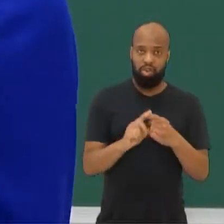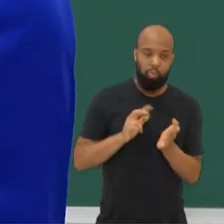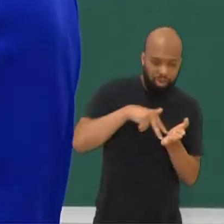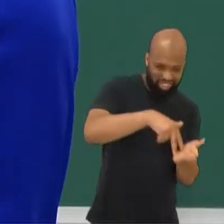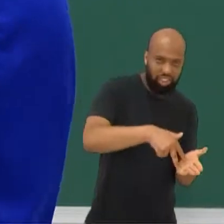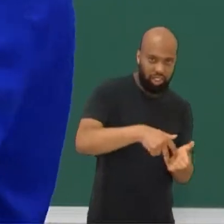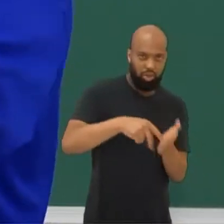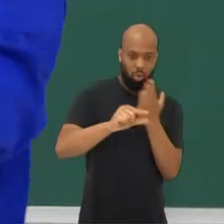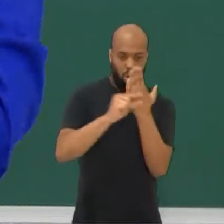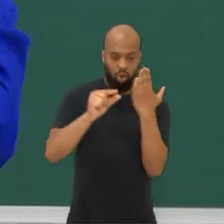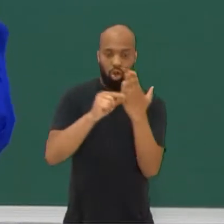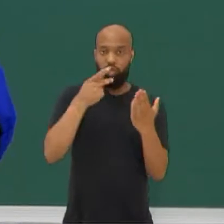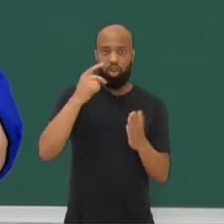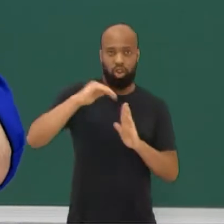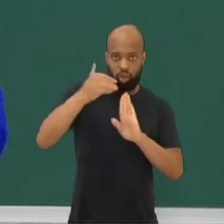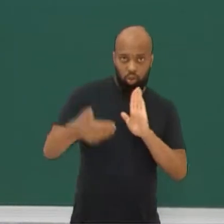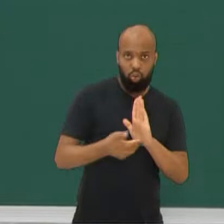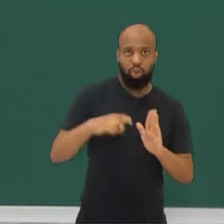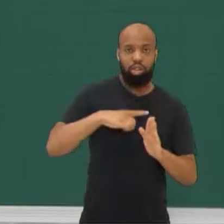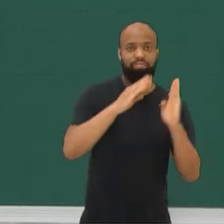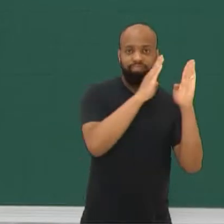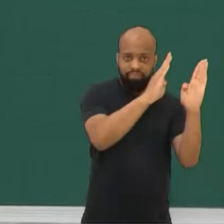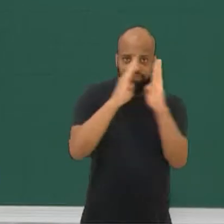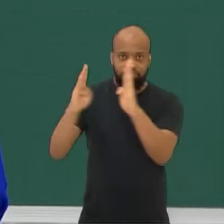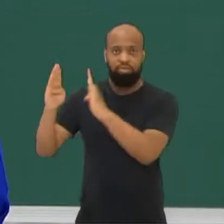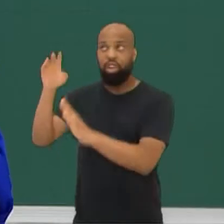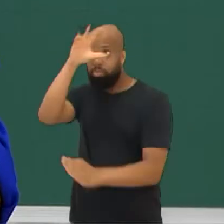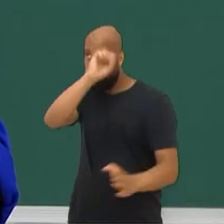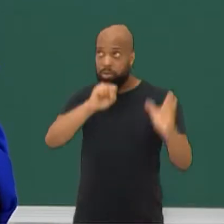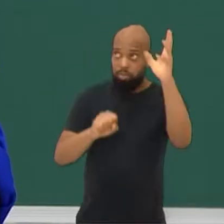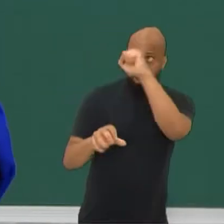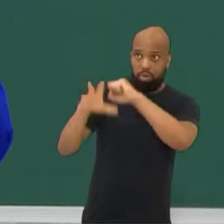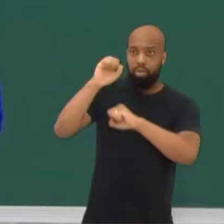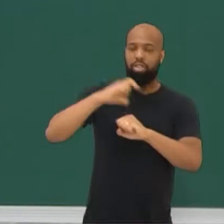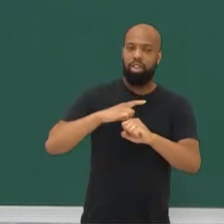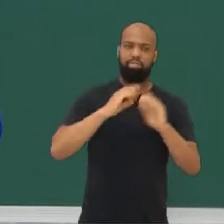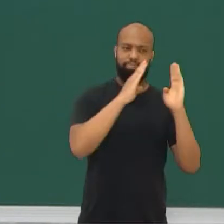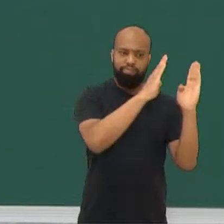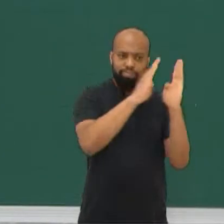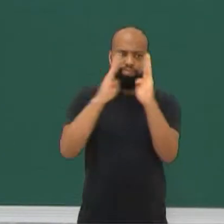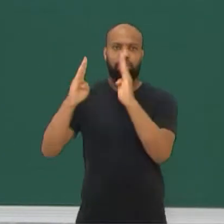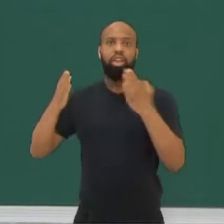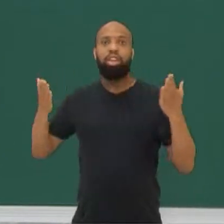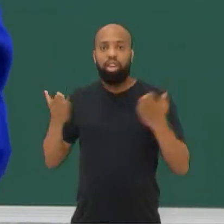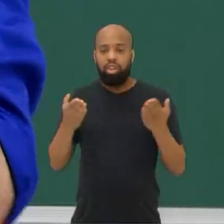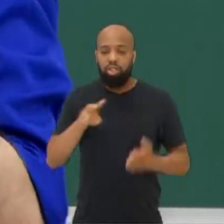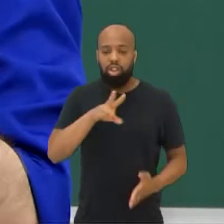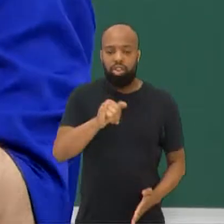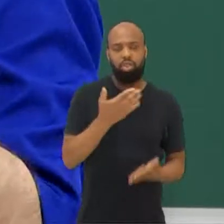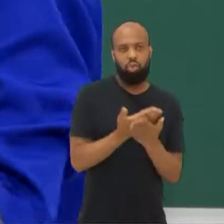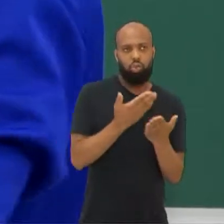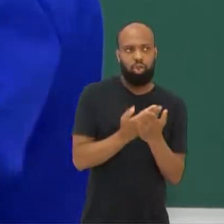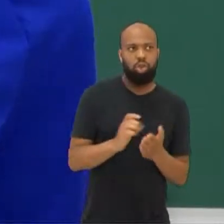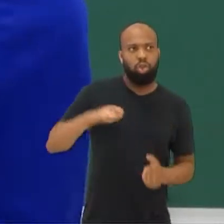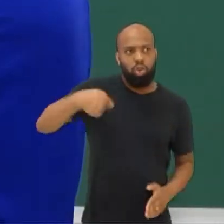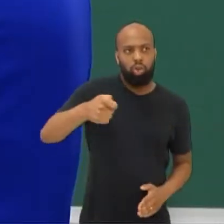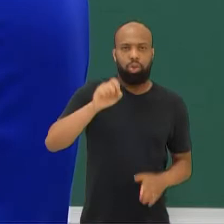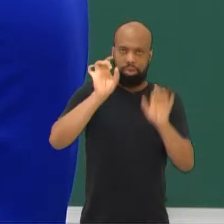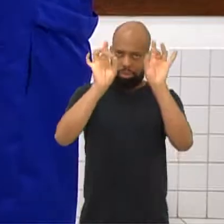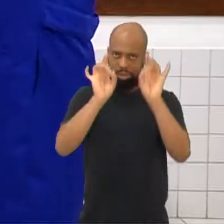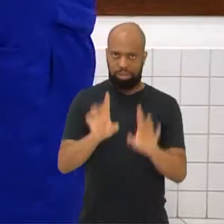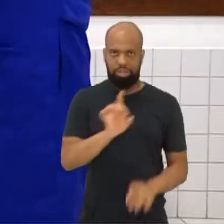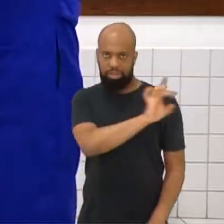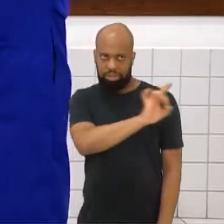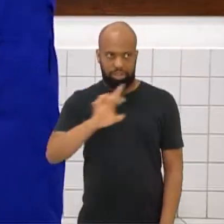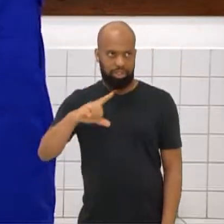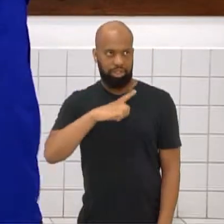vamos passar ao decorrer da vida por esses estágios de aprendizagem, tá? E agora a gente vai estudar e vamos falar um pouquinho especialmente sobre cada um